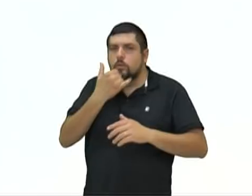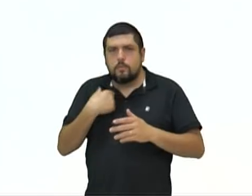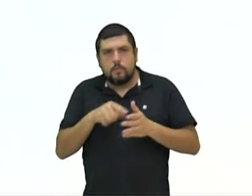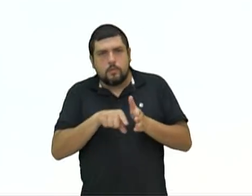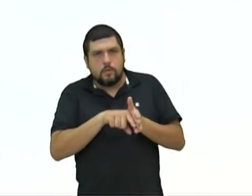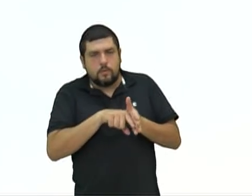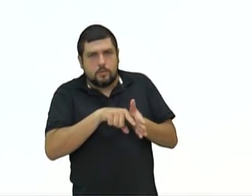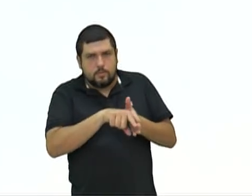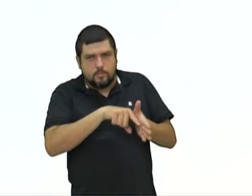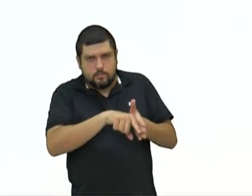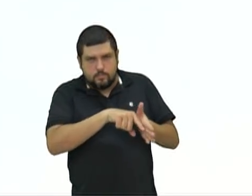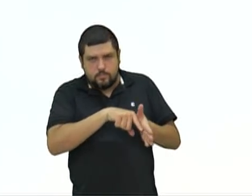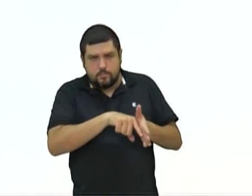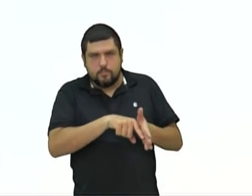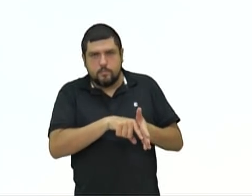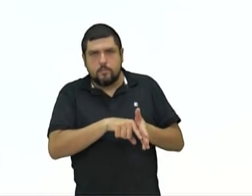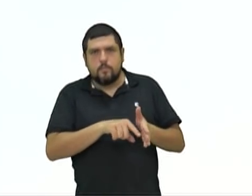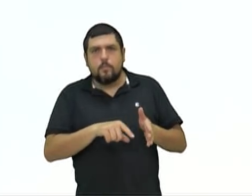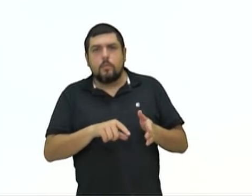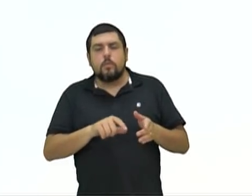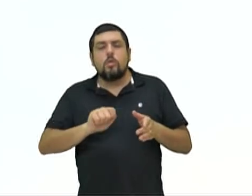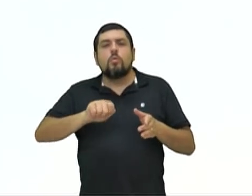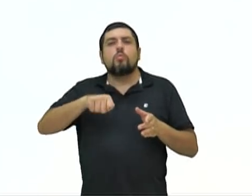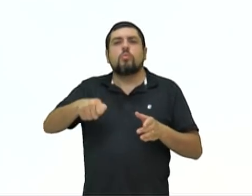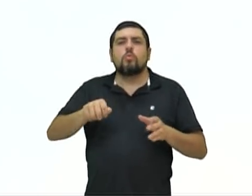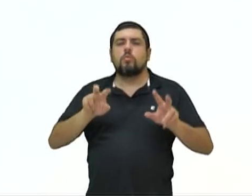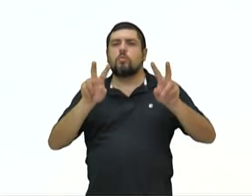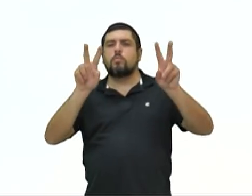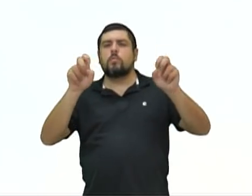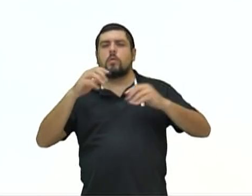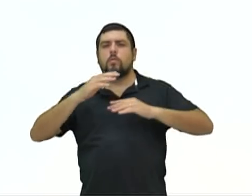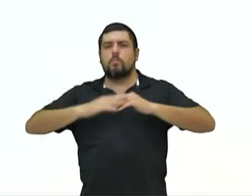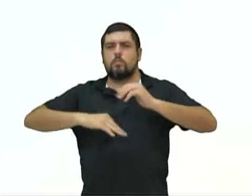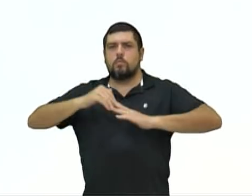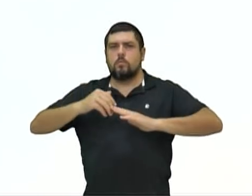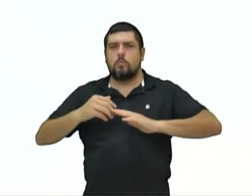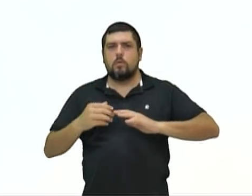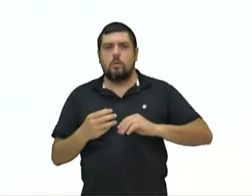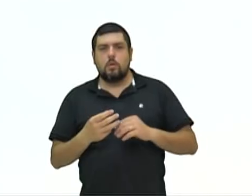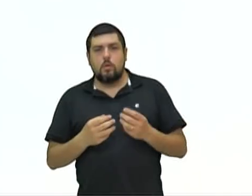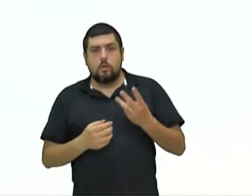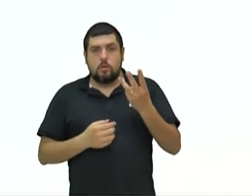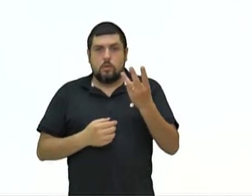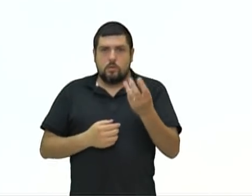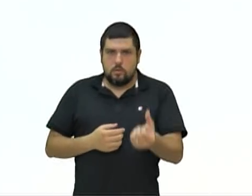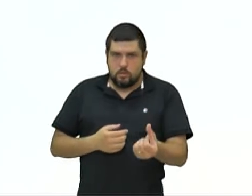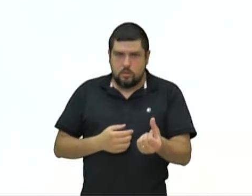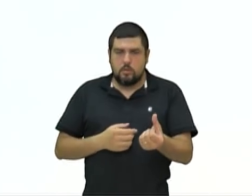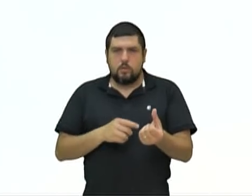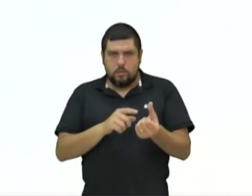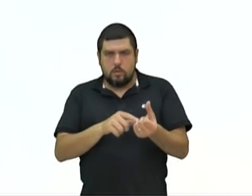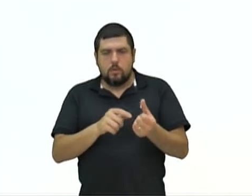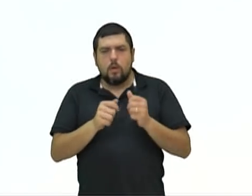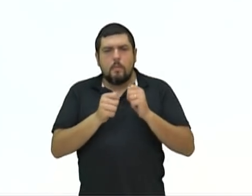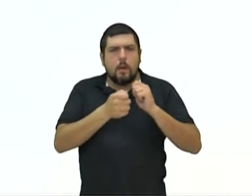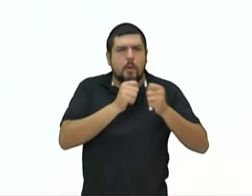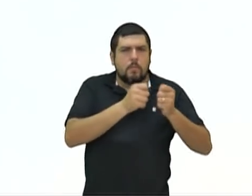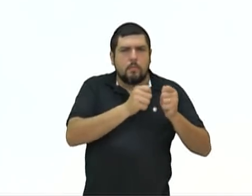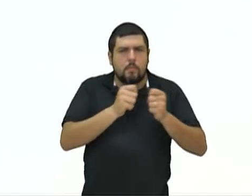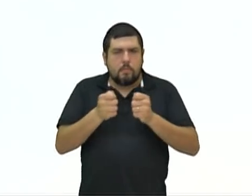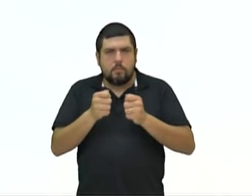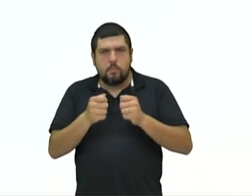sabendo que uma pesquisa sobre profissões com 36 estudantes foram entrevistados, certo? E 10